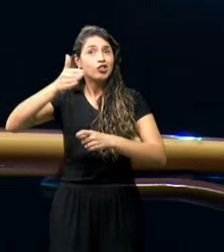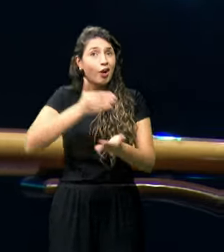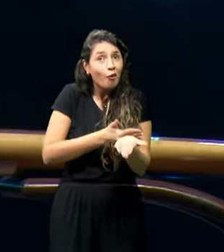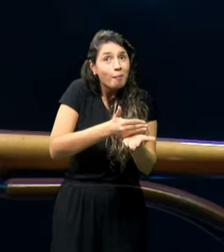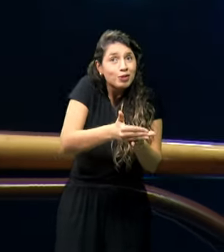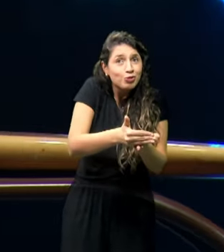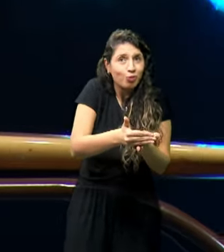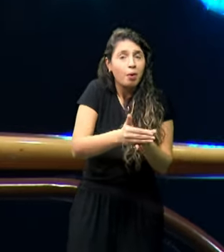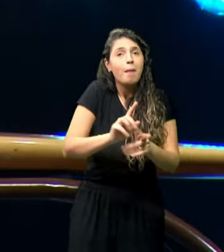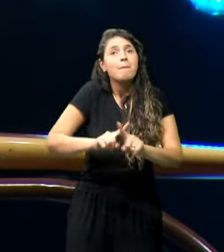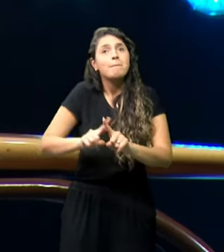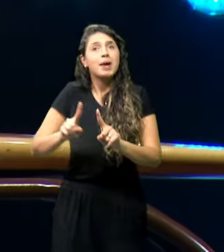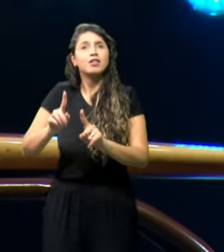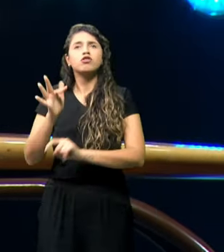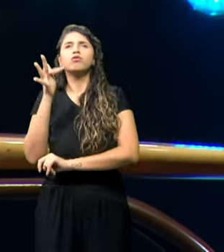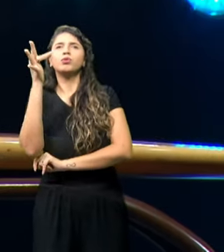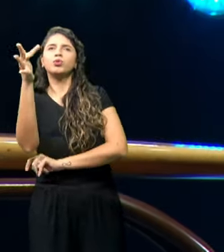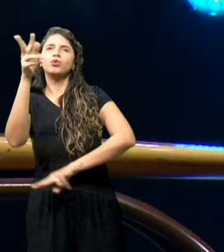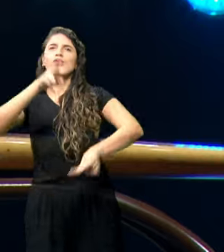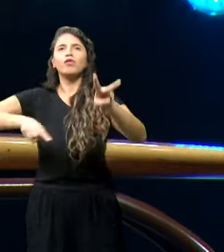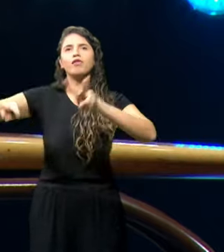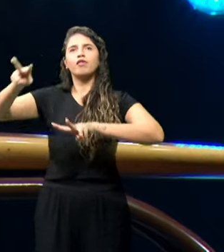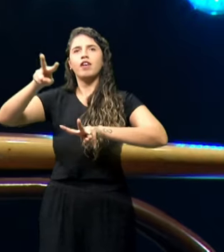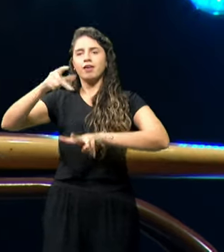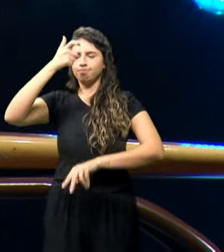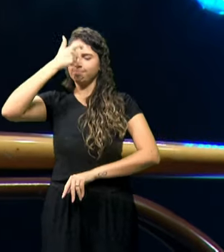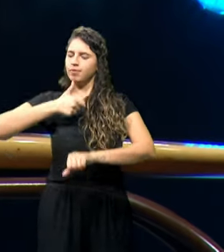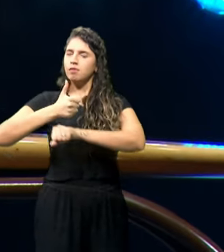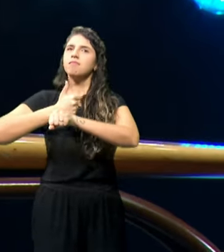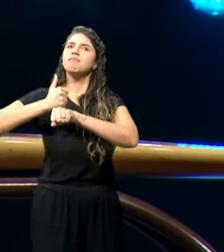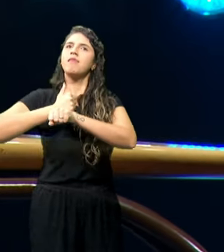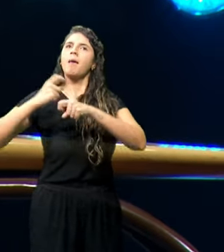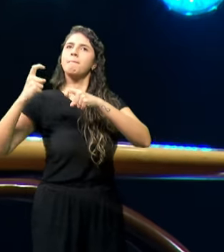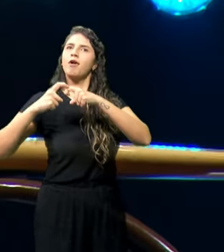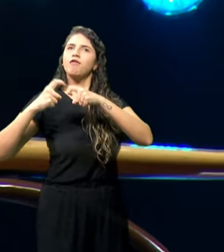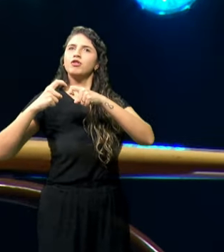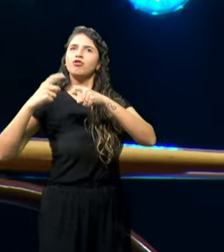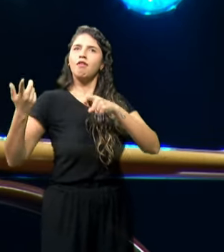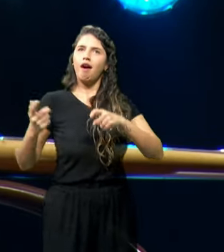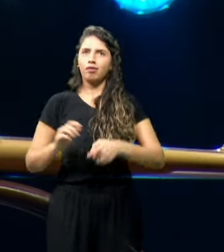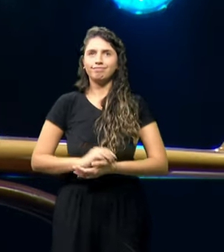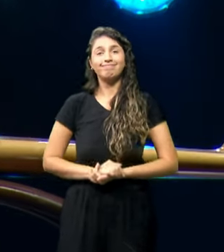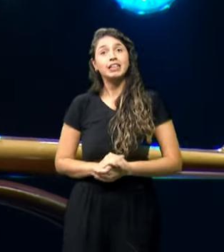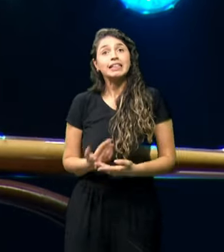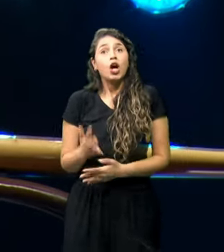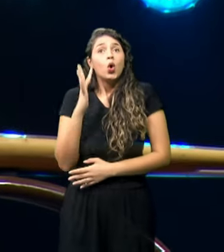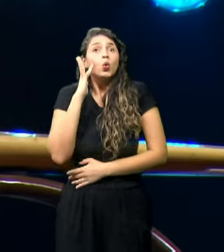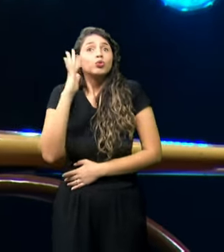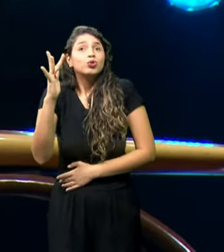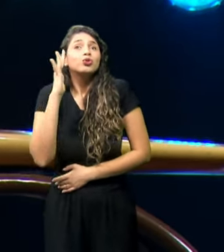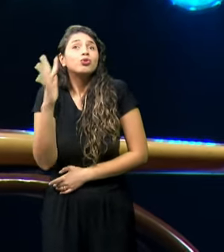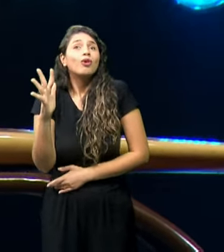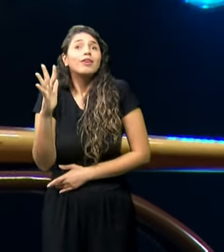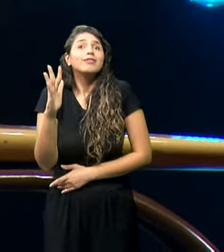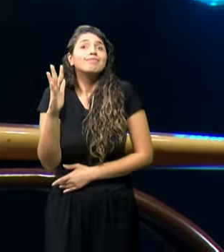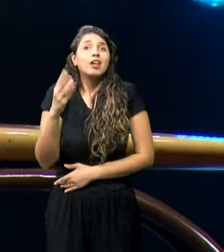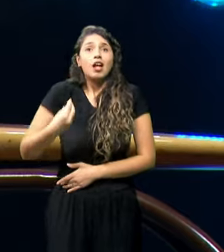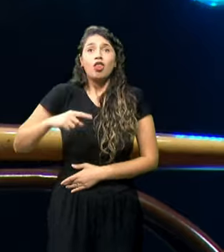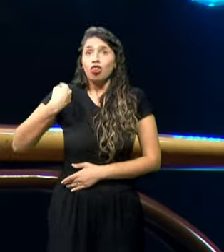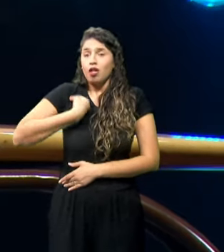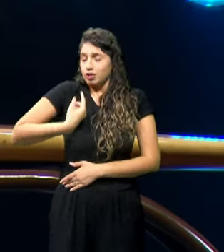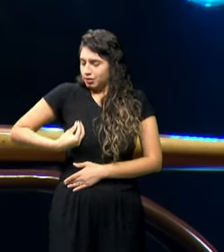Escute o que eu vou dizer para você. Os sonhos dão direcionamento à vida.